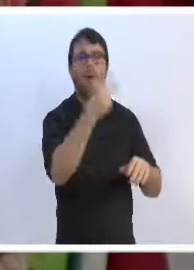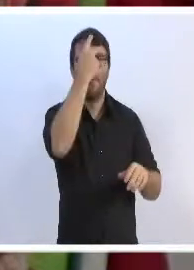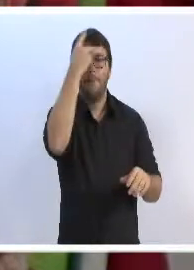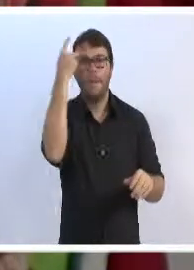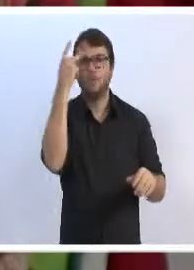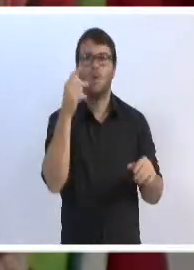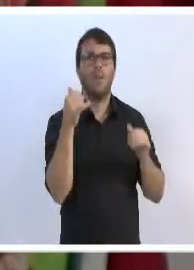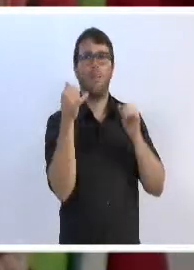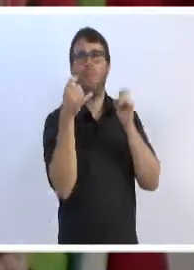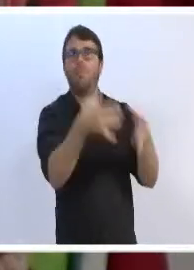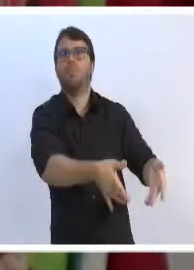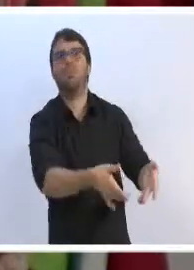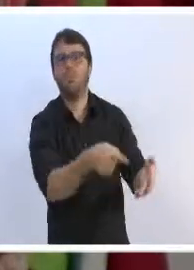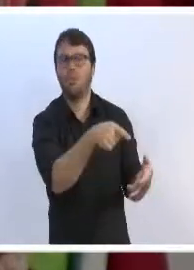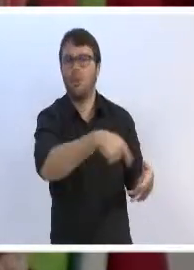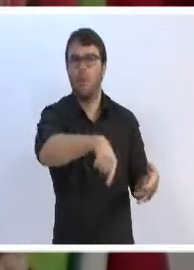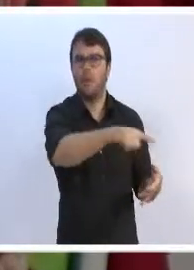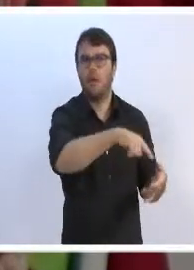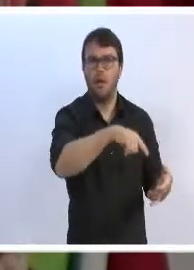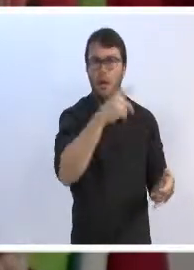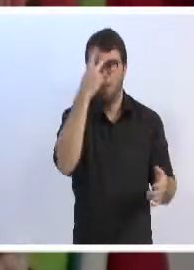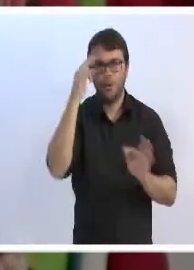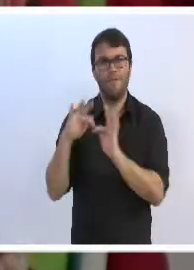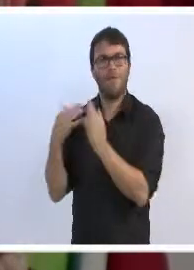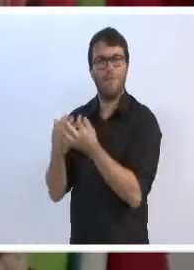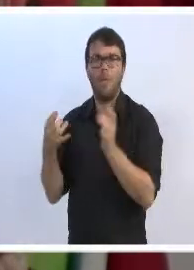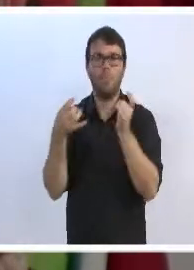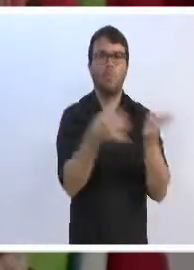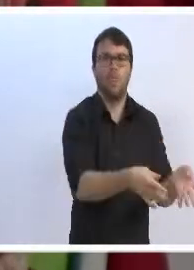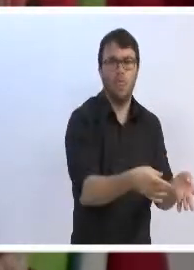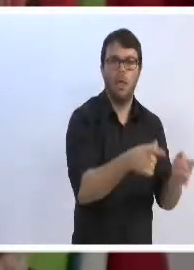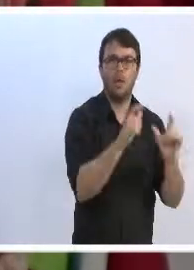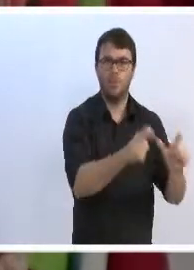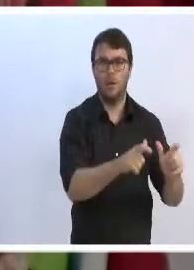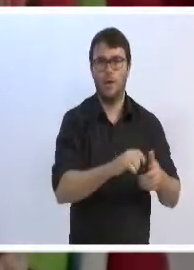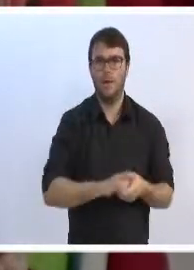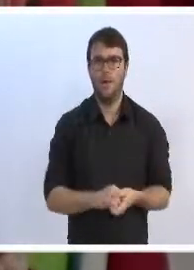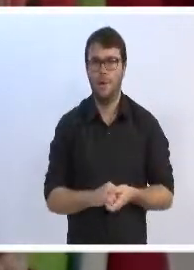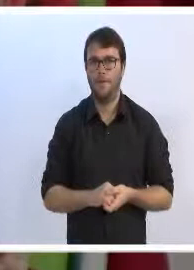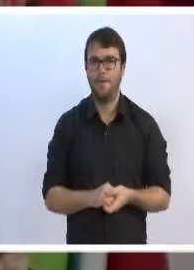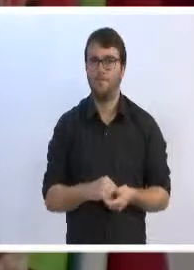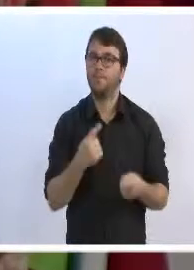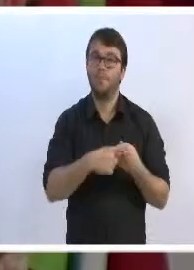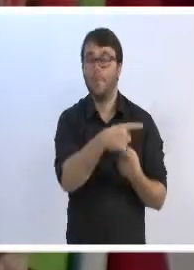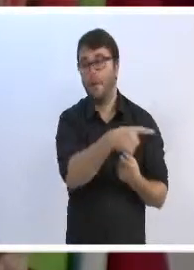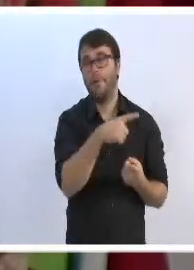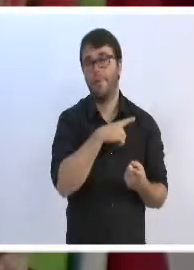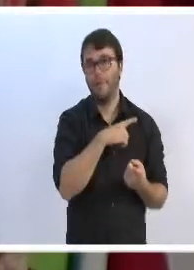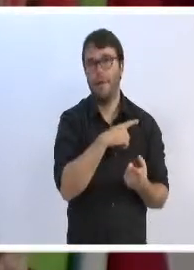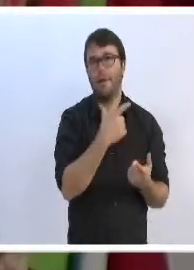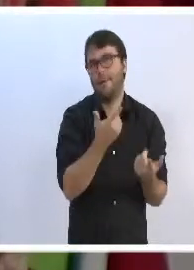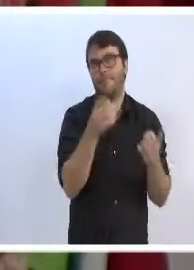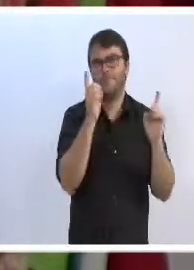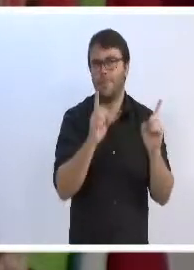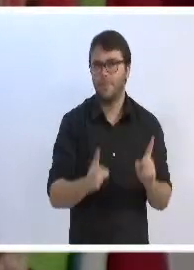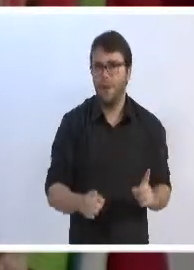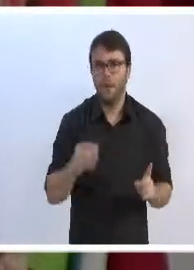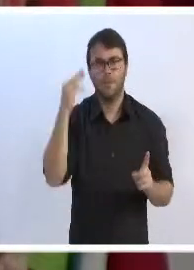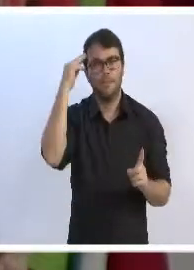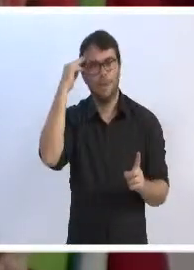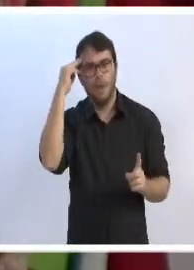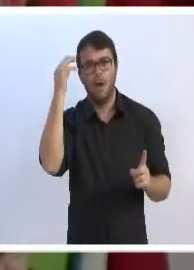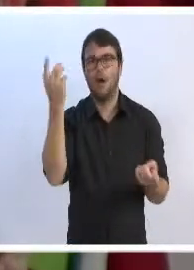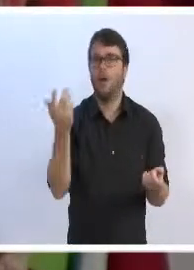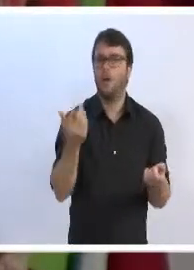abandonadas literalmente pelos seus familiares e pela sociedade por ter e serem portadoras de algum transtorno